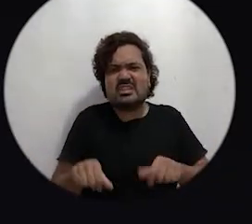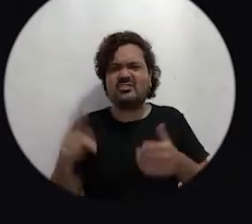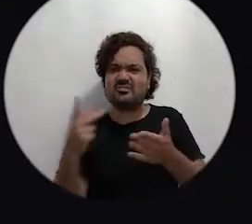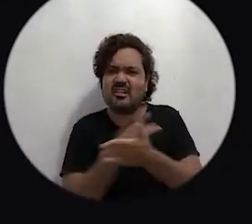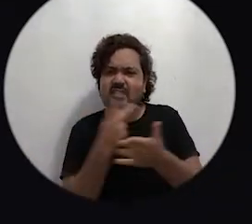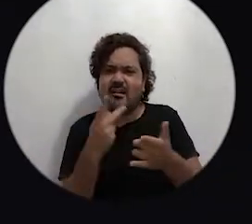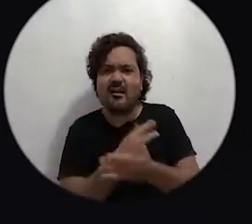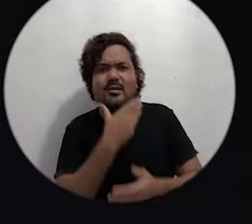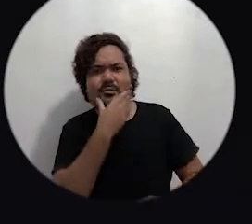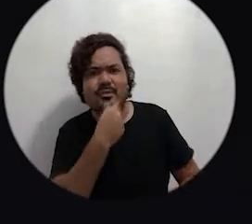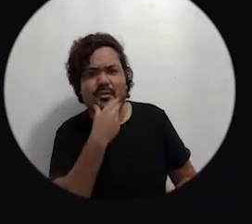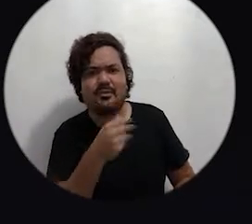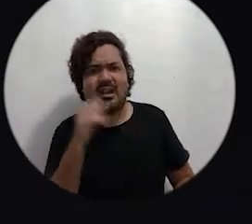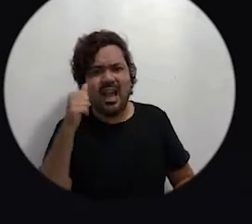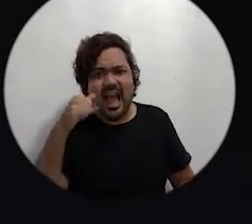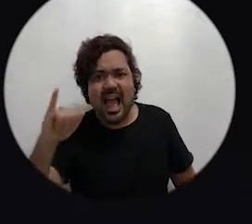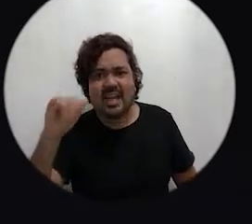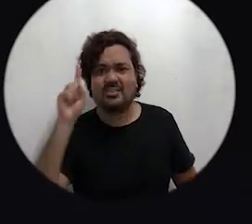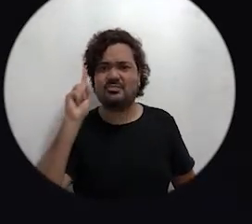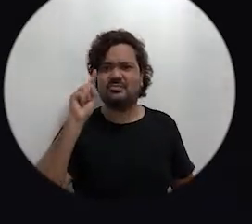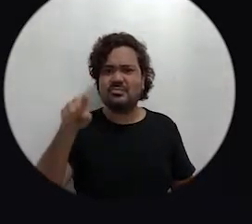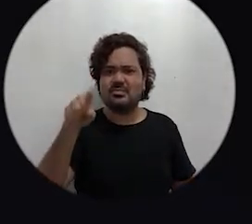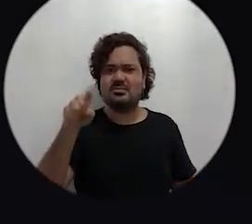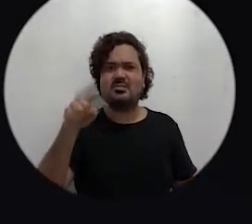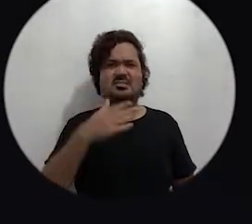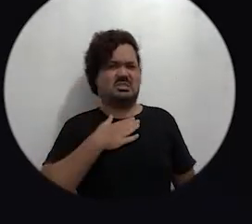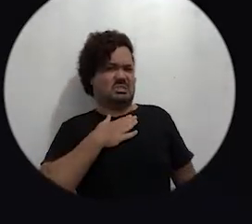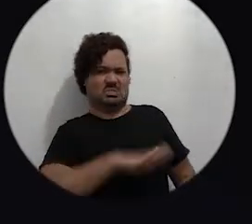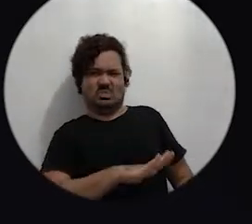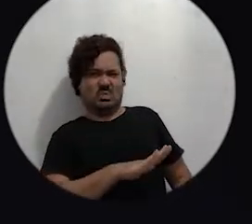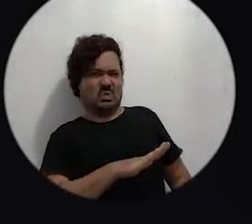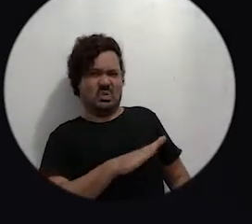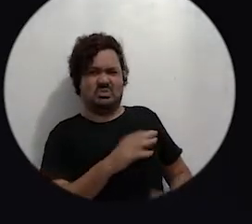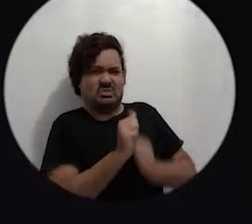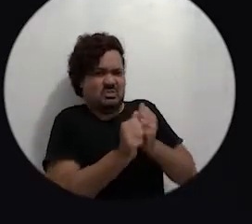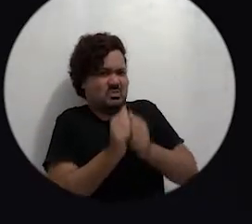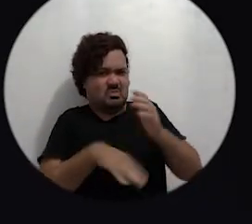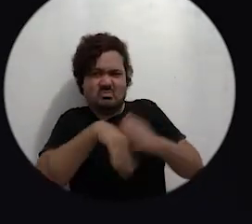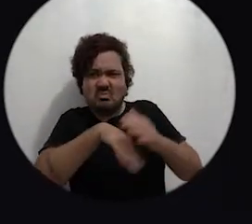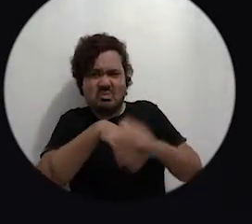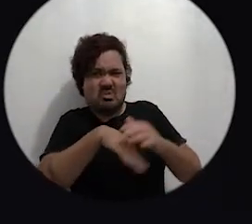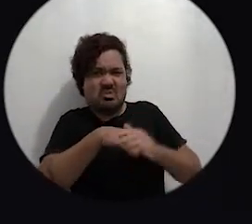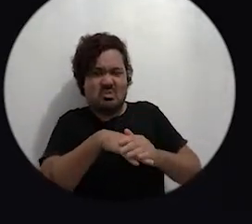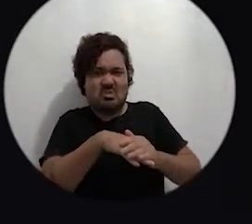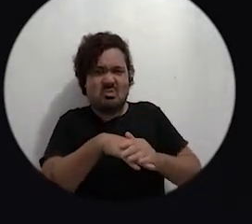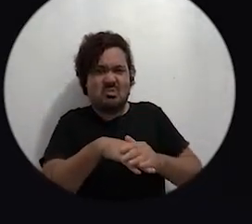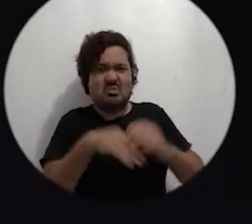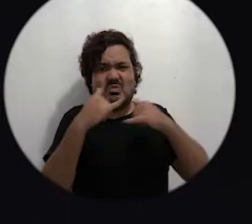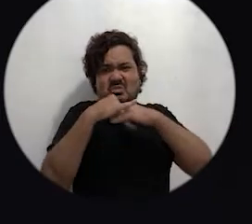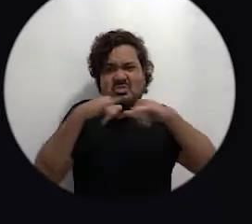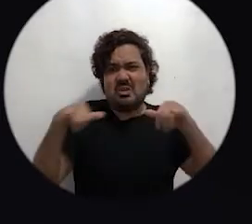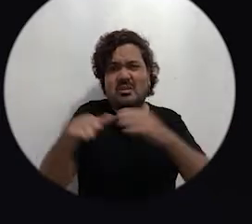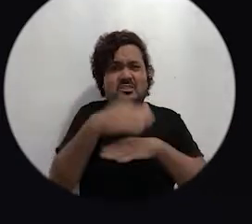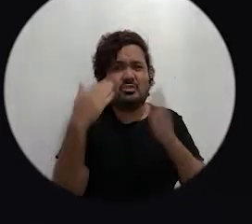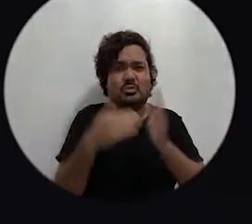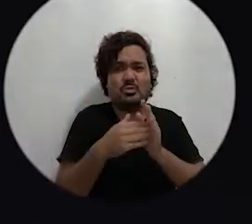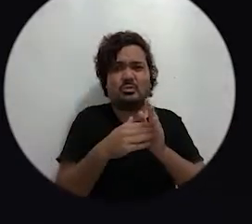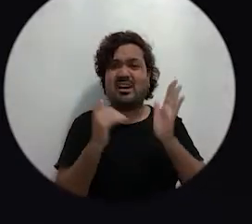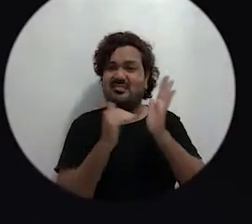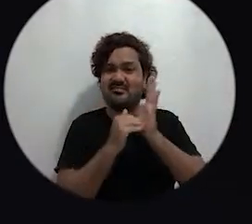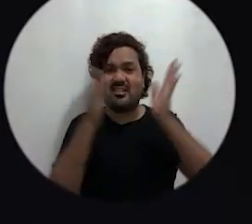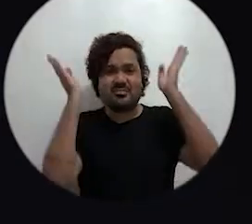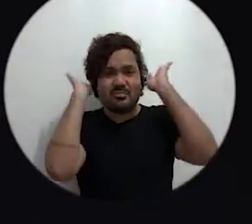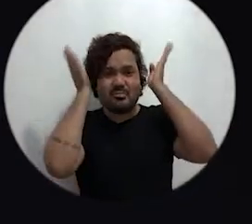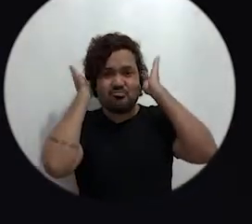muito enganado, menino. Ai de você se falar que não gosta de futebol. Vão te chamar de tudo, até